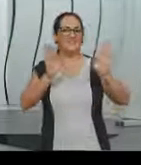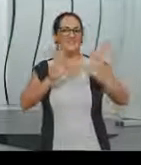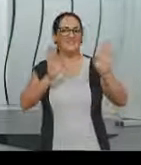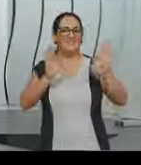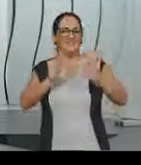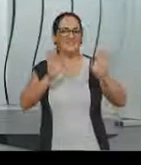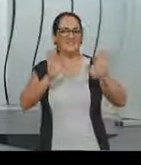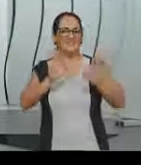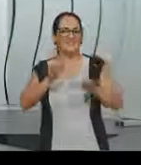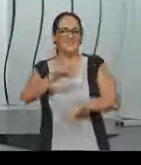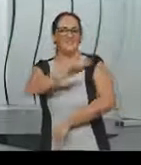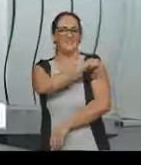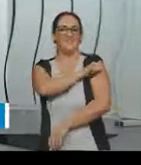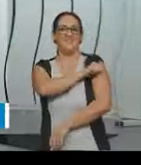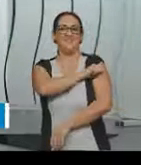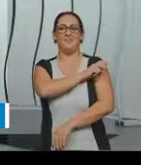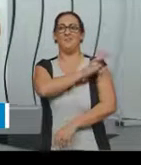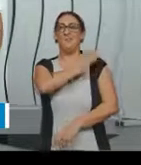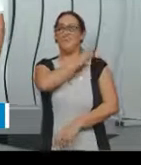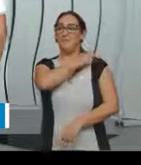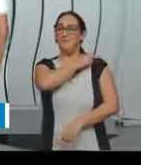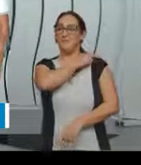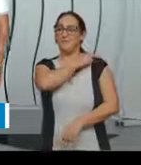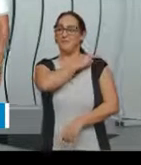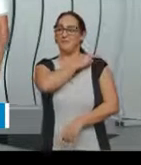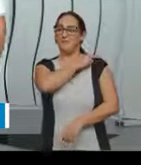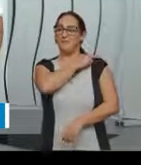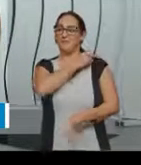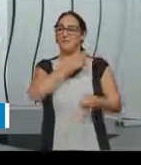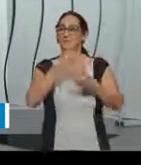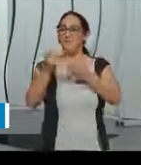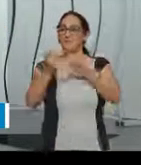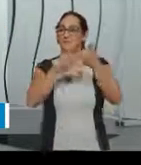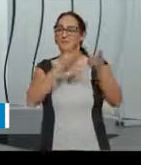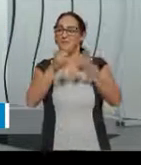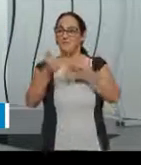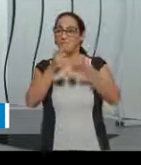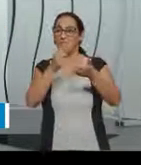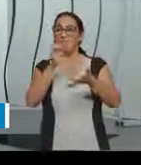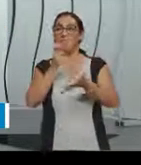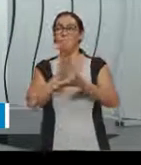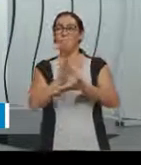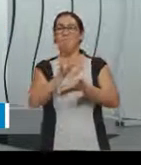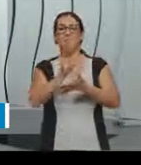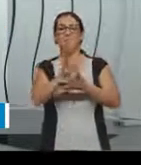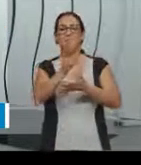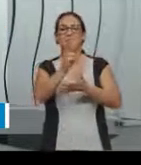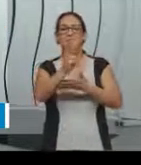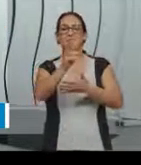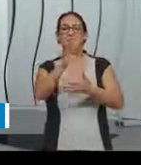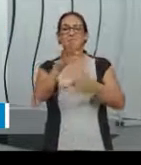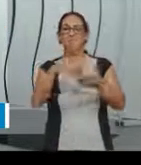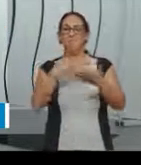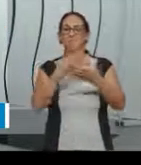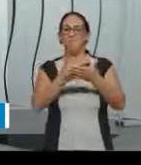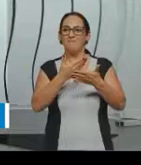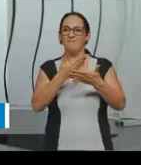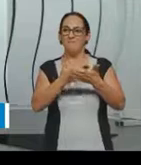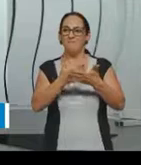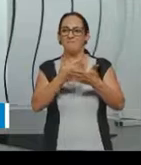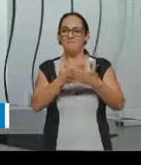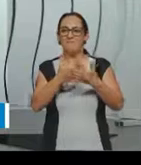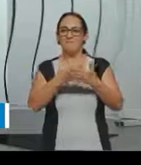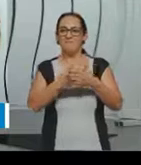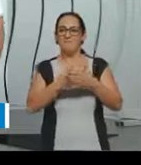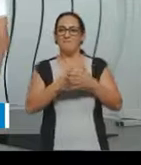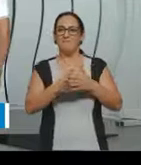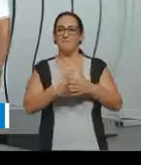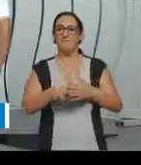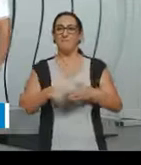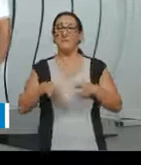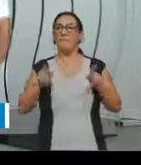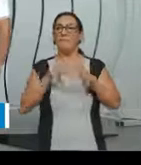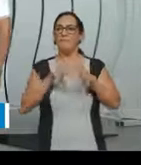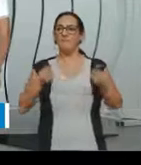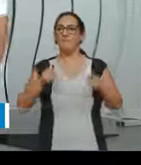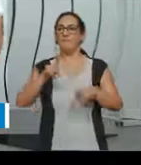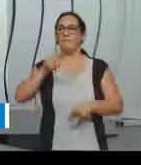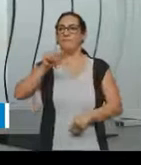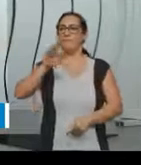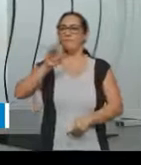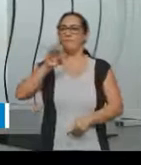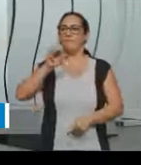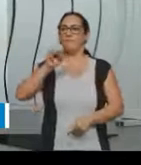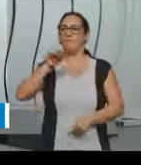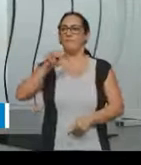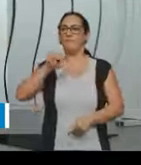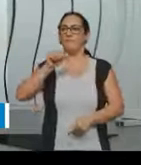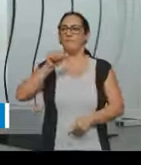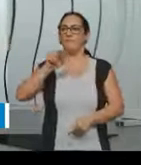galerinha do segundo ano, ensino médio, beleza? Vamos continuar nossos estudos? Vamos continuar queimando os nossos neurônios? Aqui seu amigo, o professor Leonardo Greco. Vamos